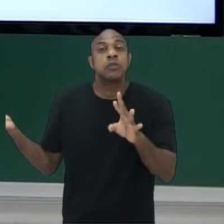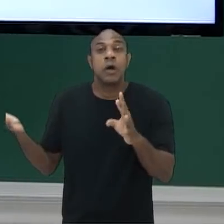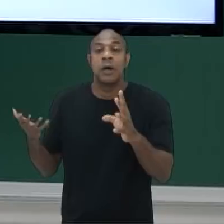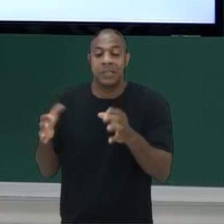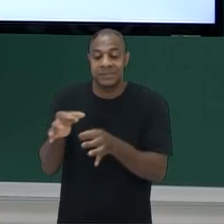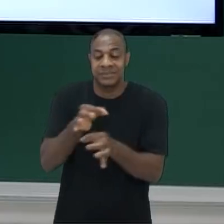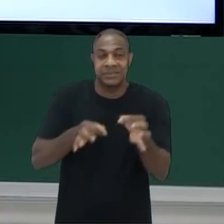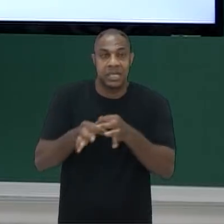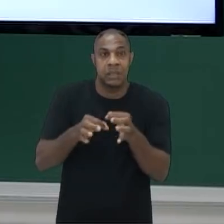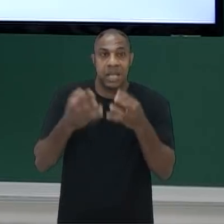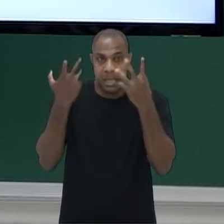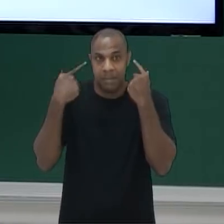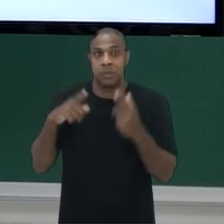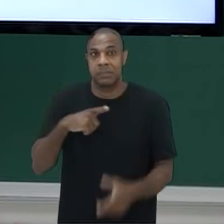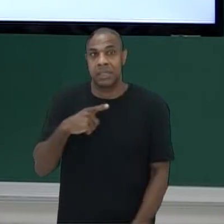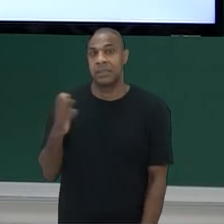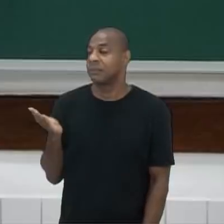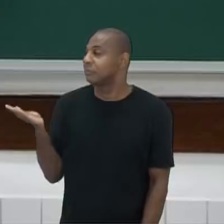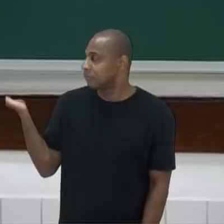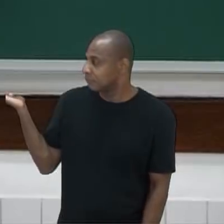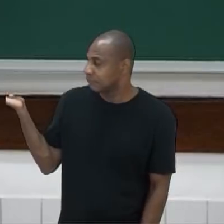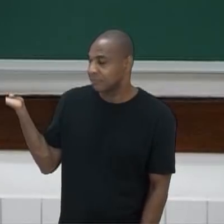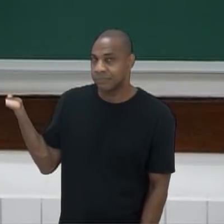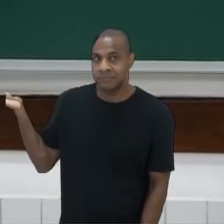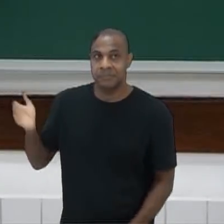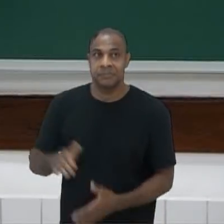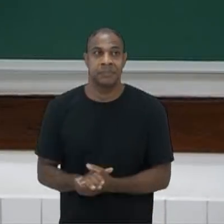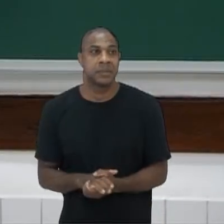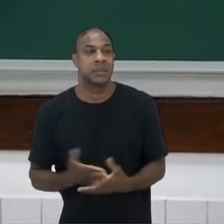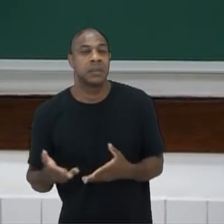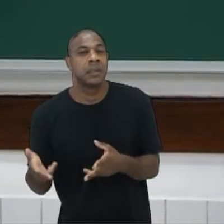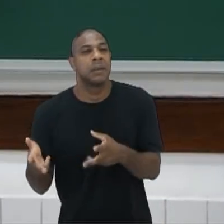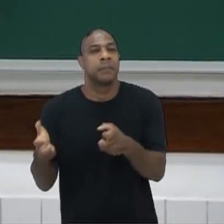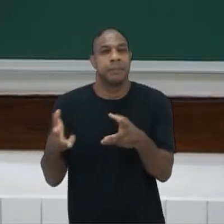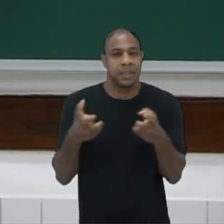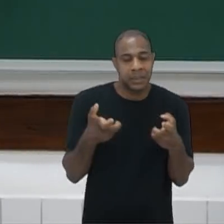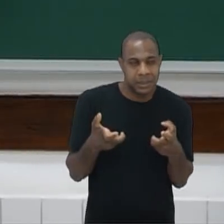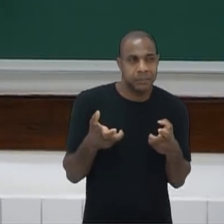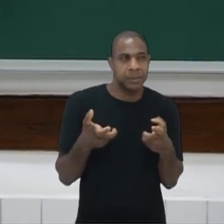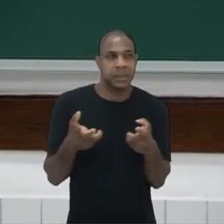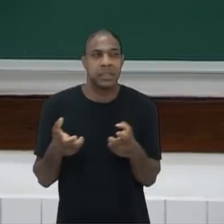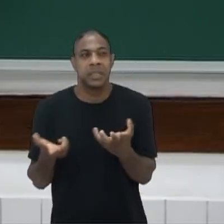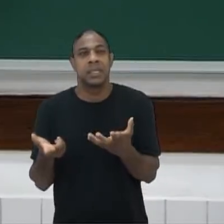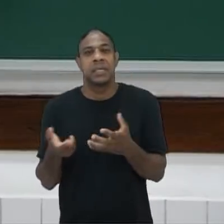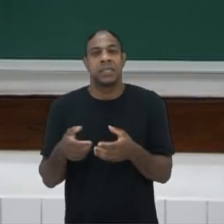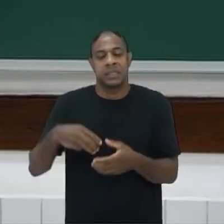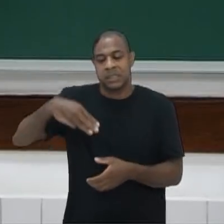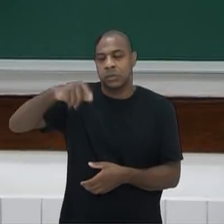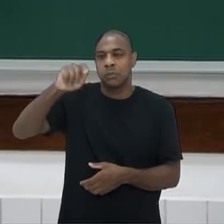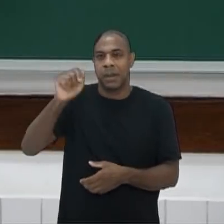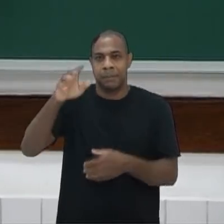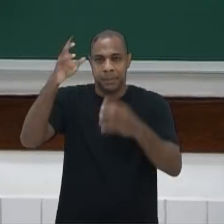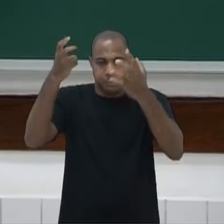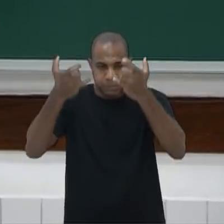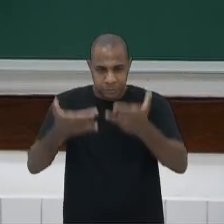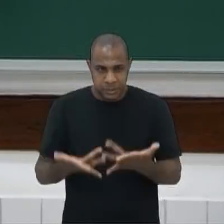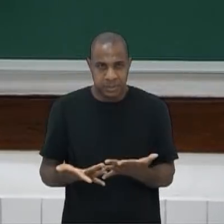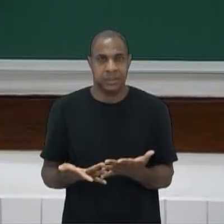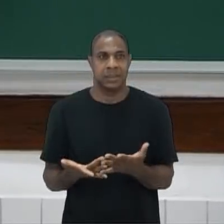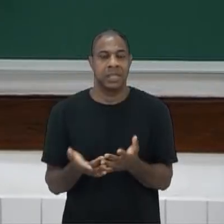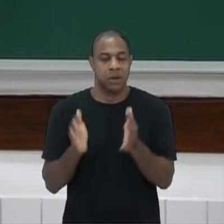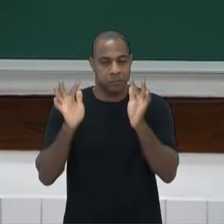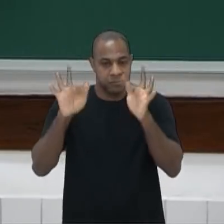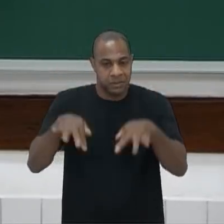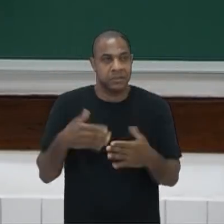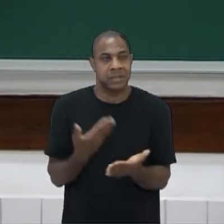essa estrutura, os lisossomos. Então percebam que esse mapa conceitual é um fechamento da aula